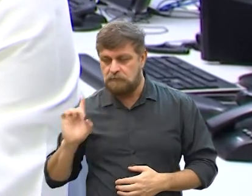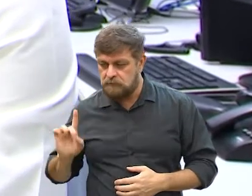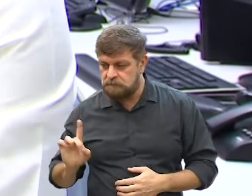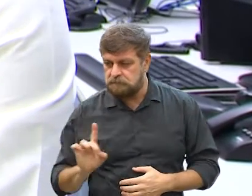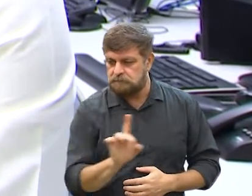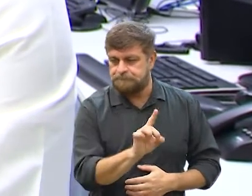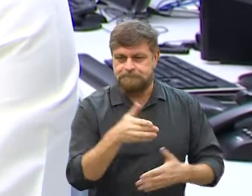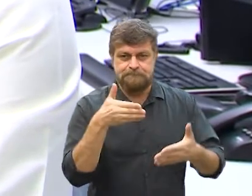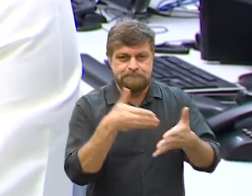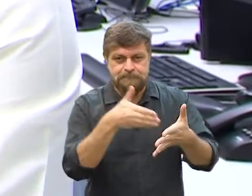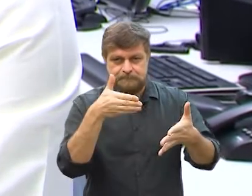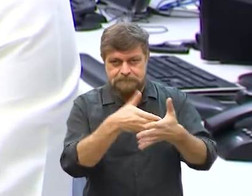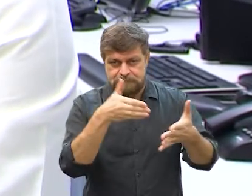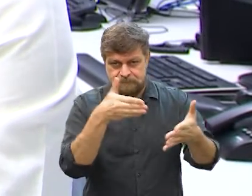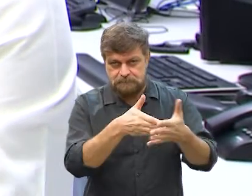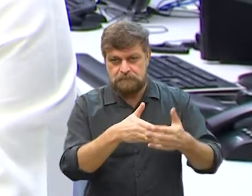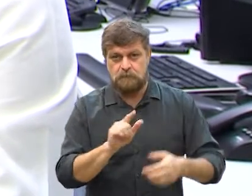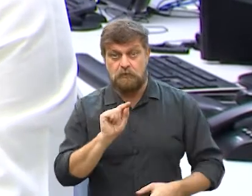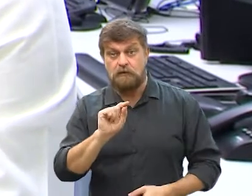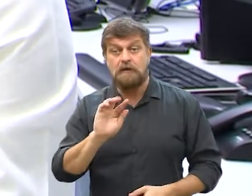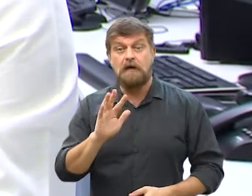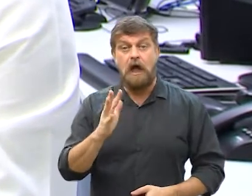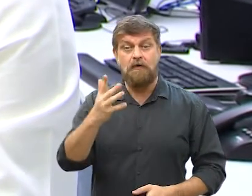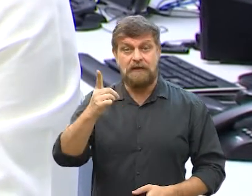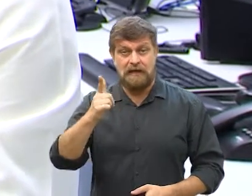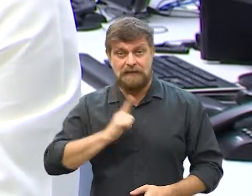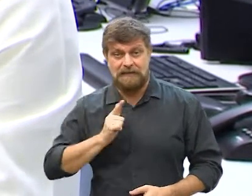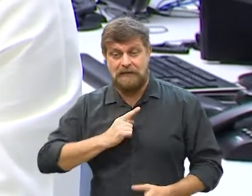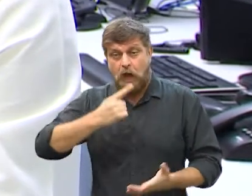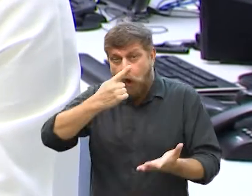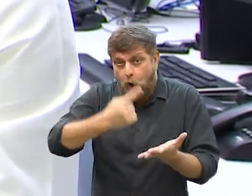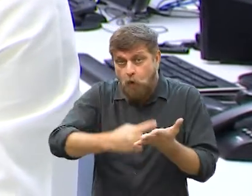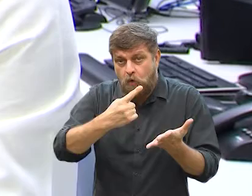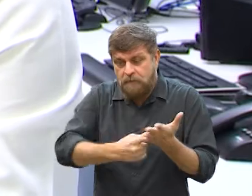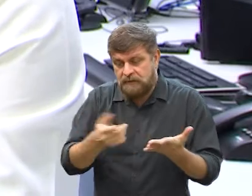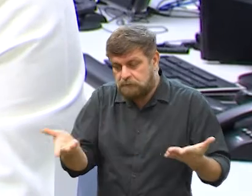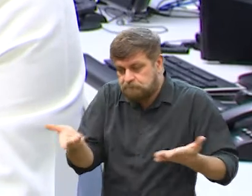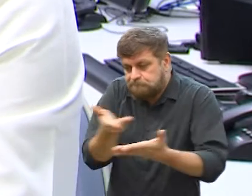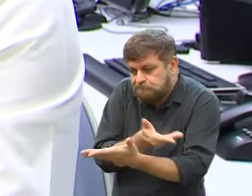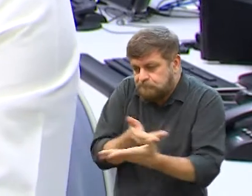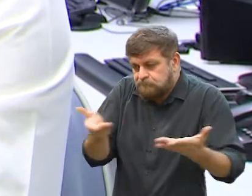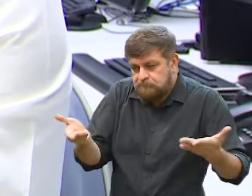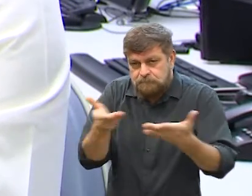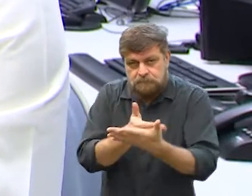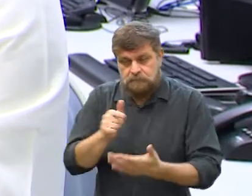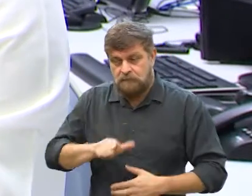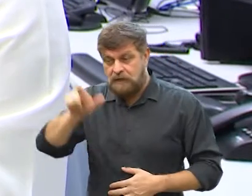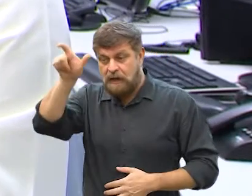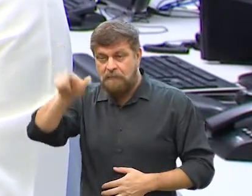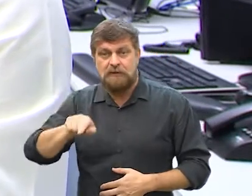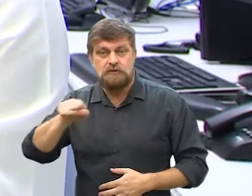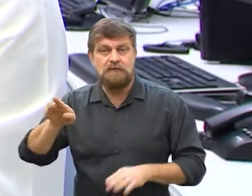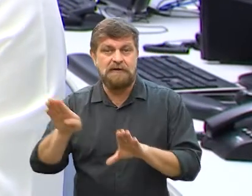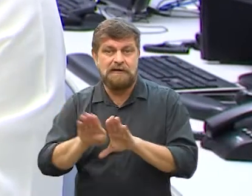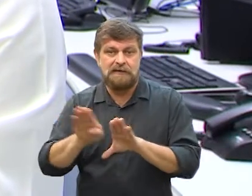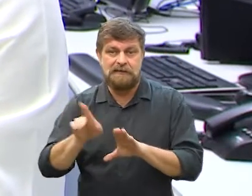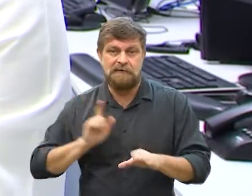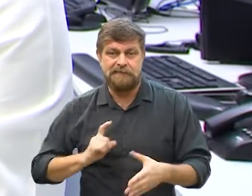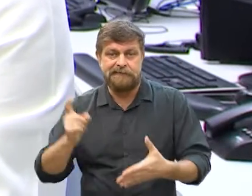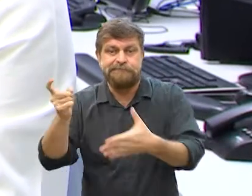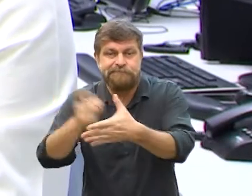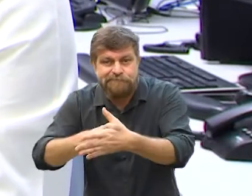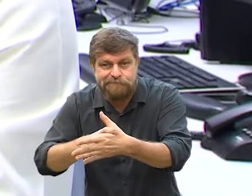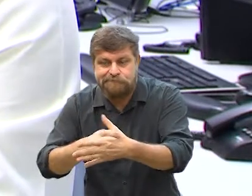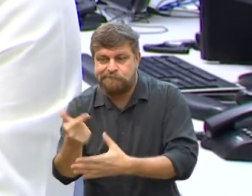aluno, a criança, então tem que haver um acordo entre as partes, para que esse consumidor também não fique inadimplente